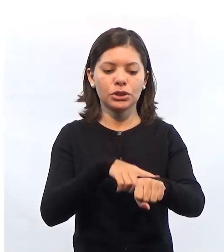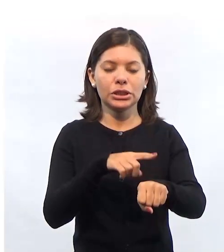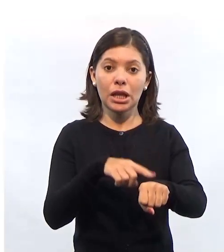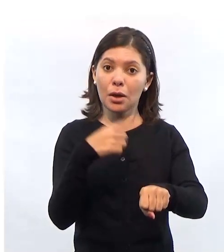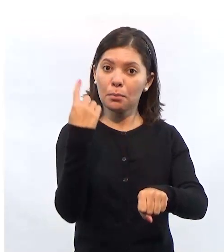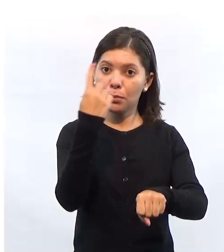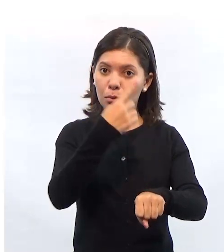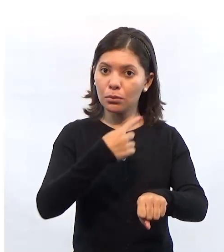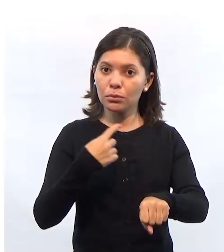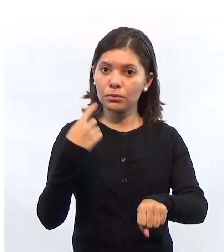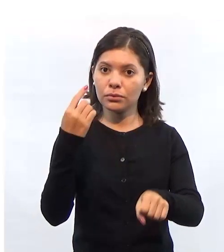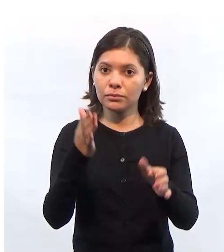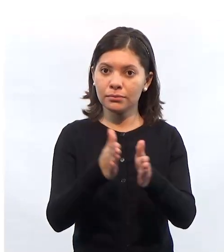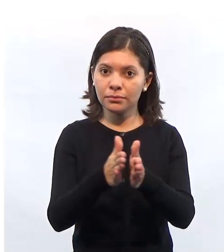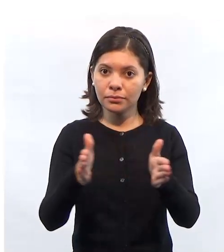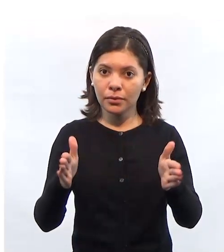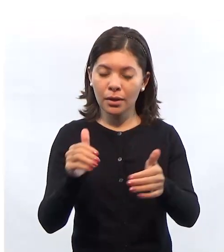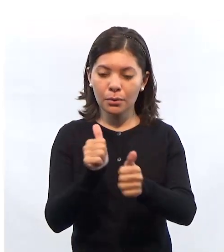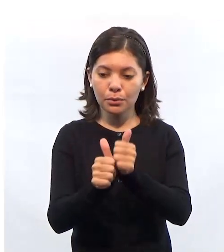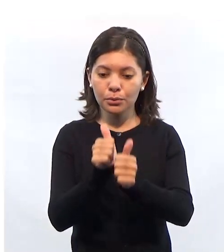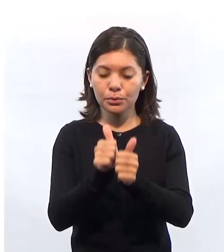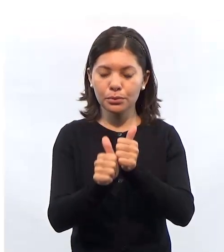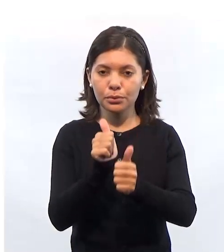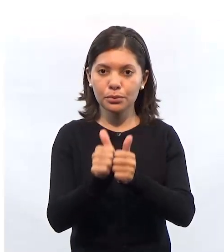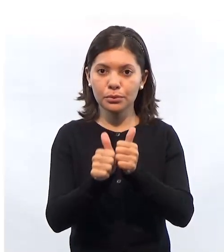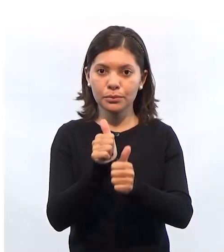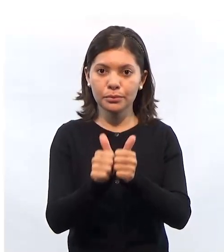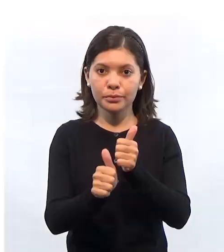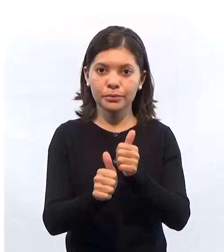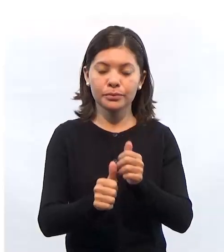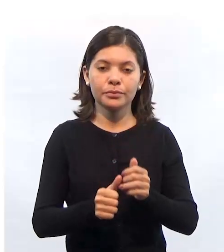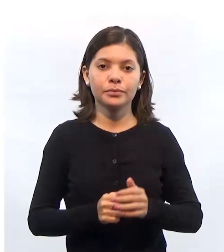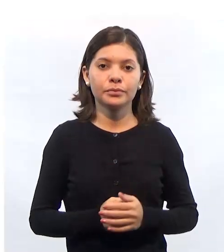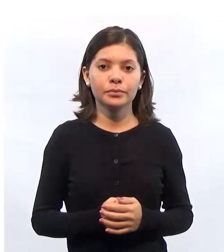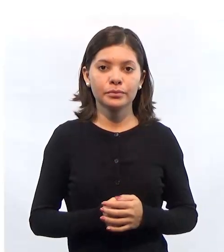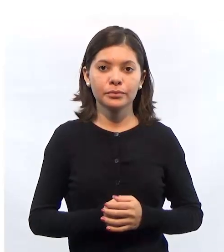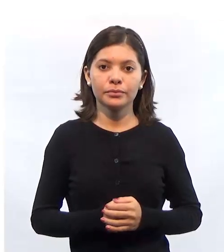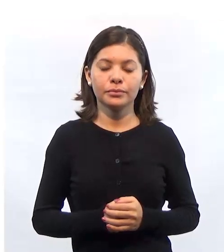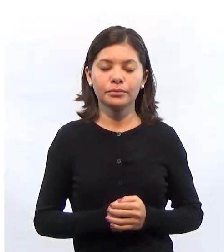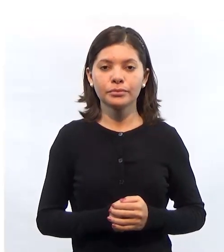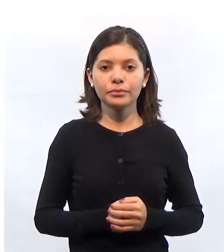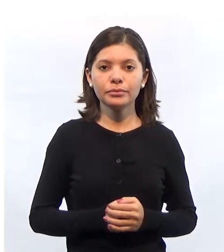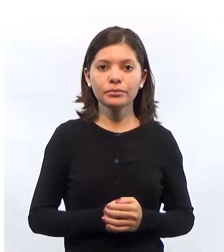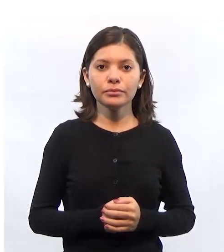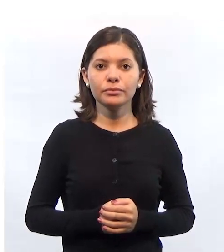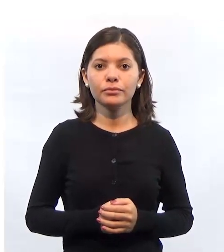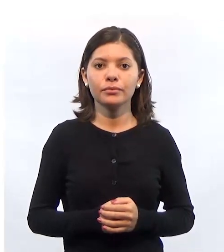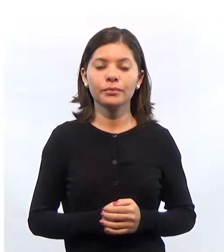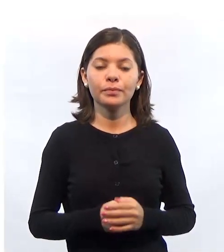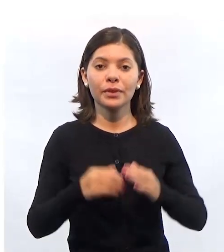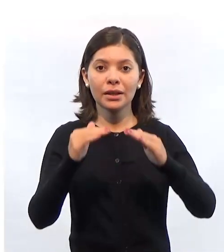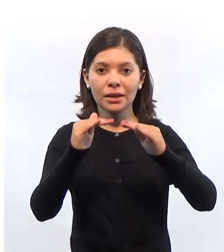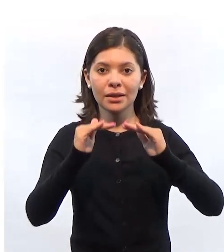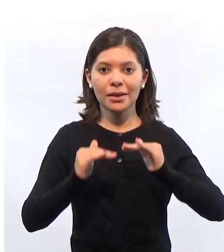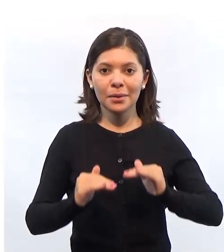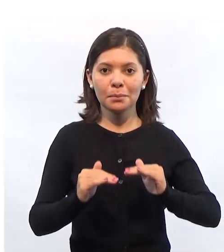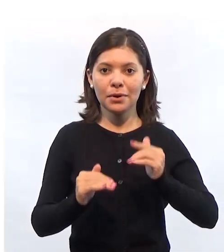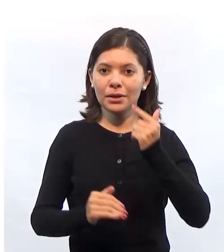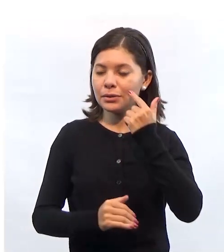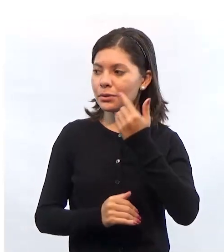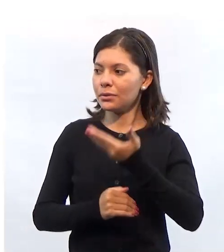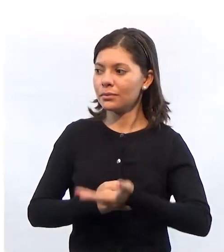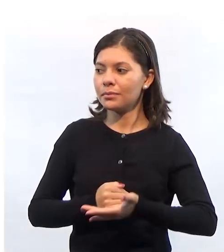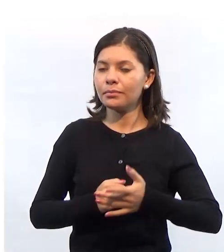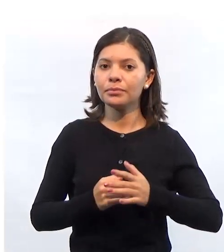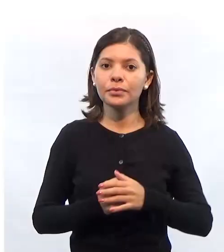é o tempo em que se leva para produzir o produto ou tempo que você leva para entender um cliente e aqui os